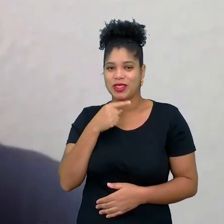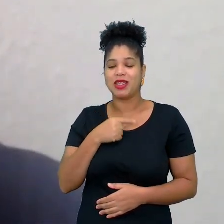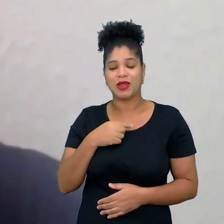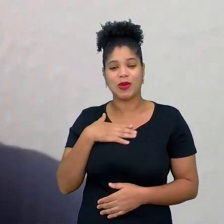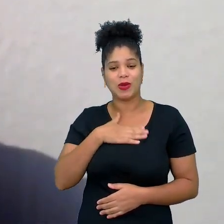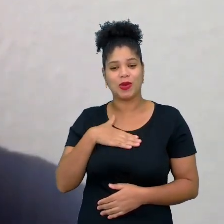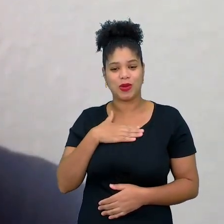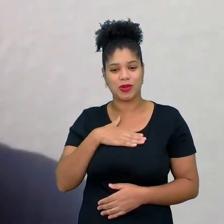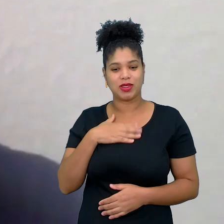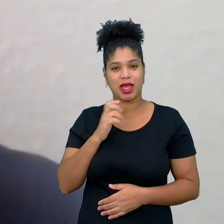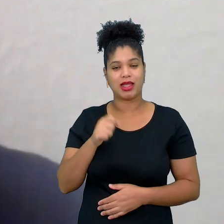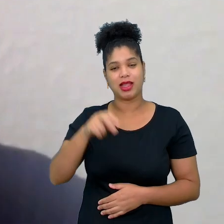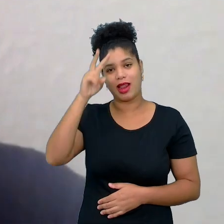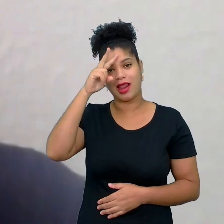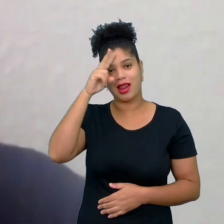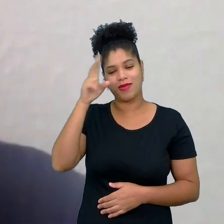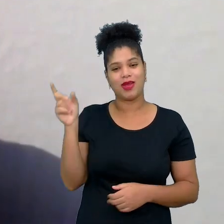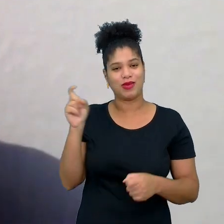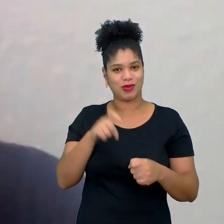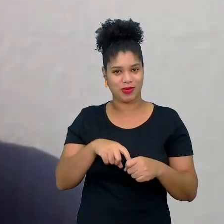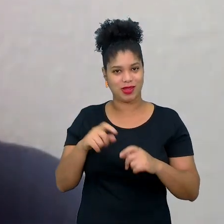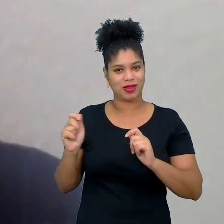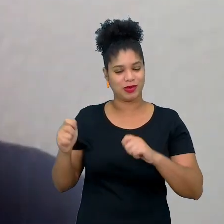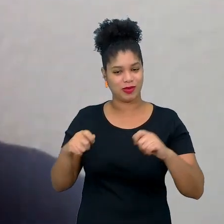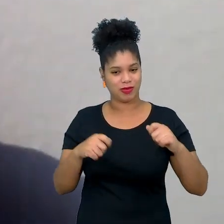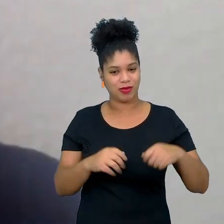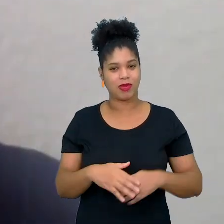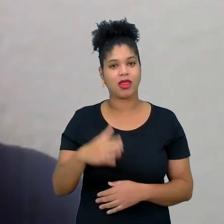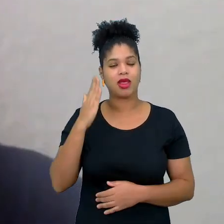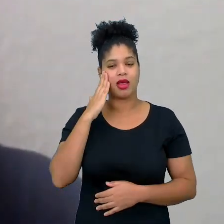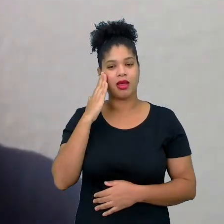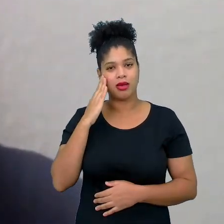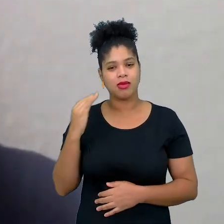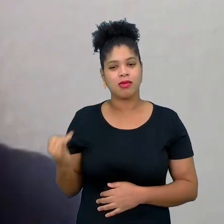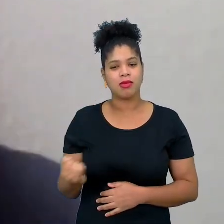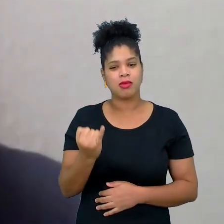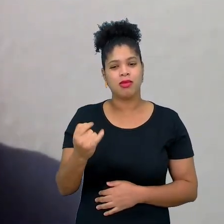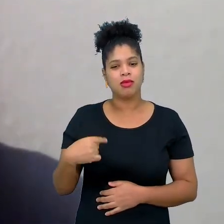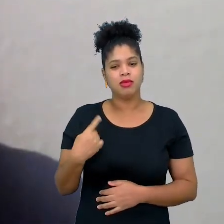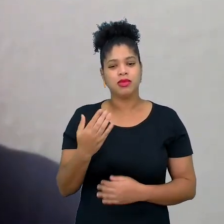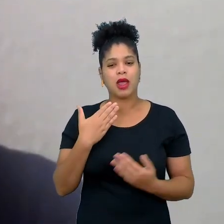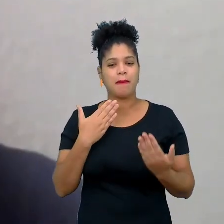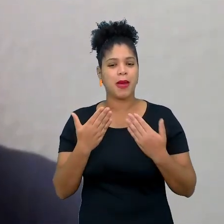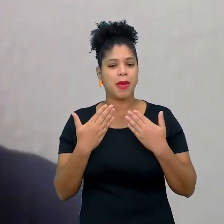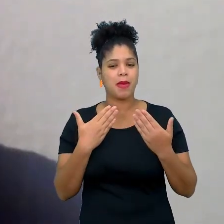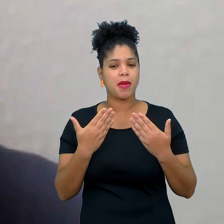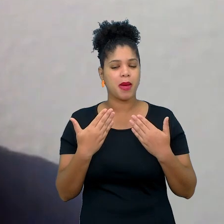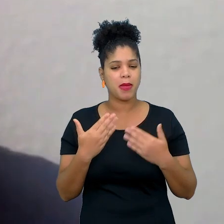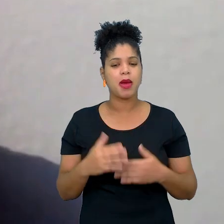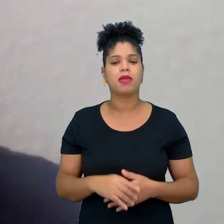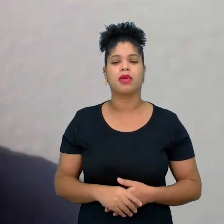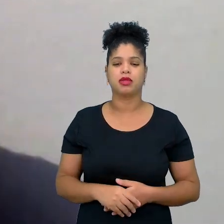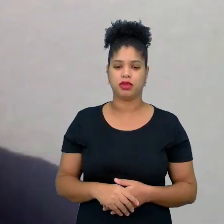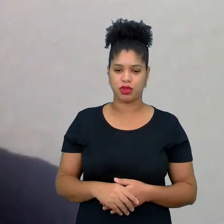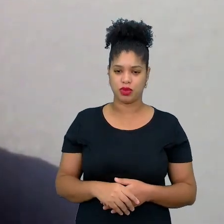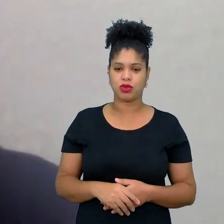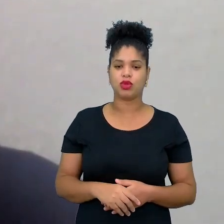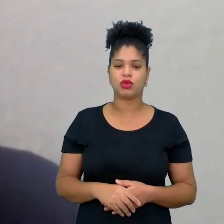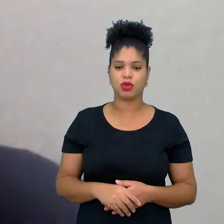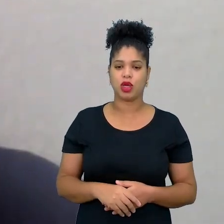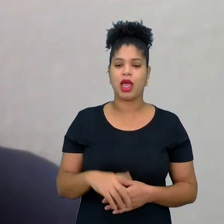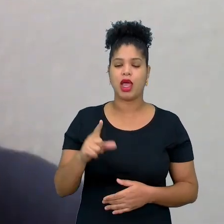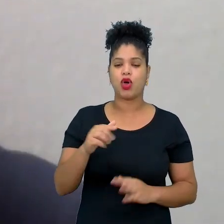interessante a gente fazer essa retomada, né, e o quanto é necessário nós discutirmos, que vocês discutam na escola de vocês